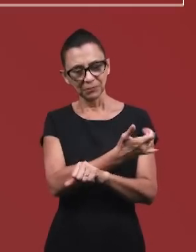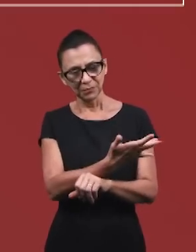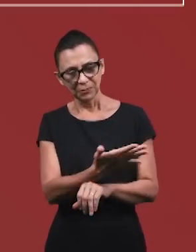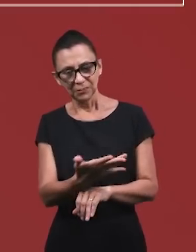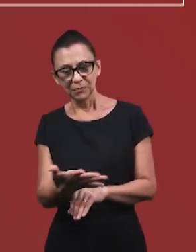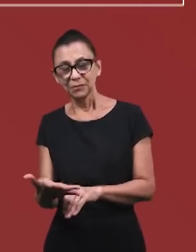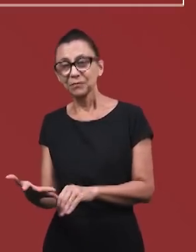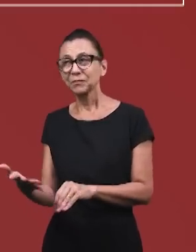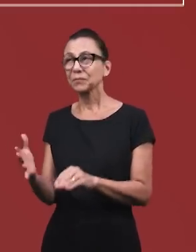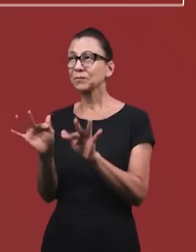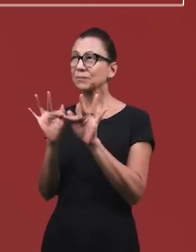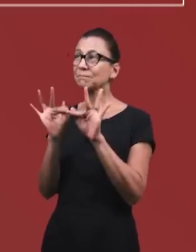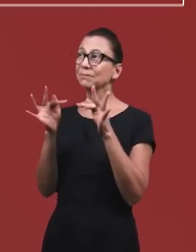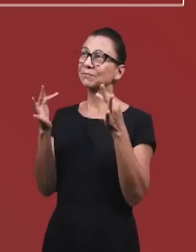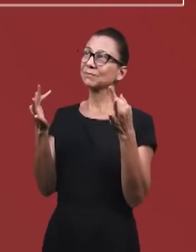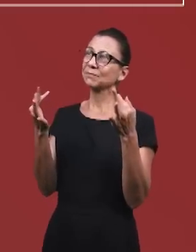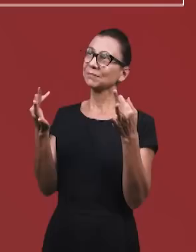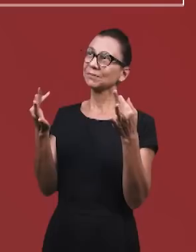jardim.